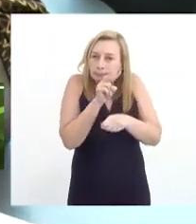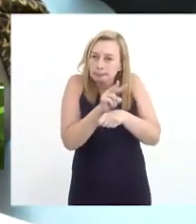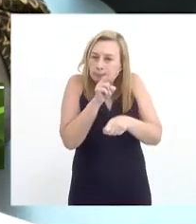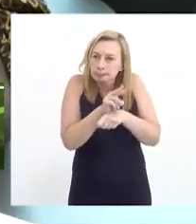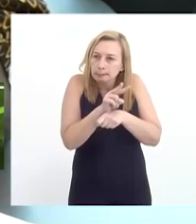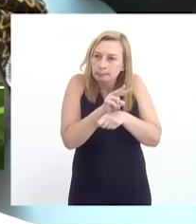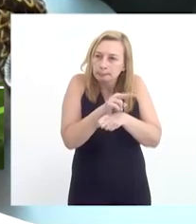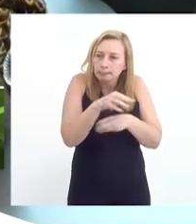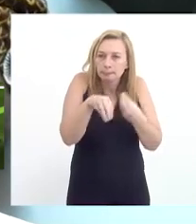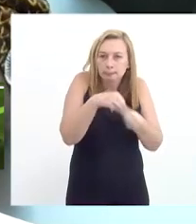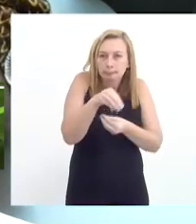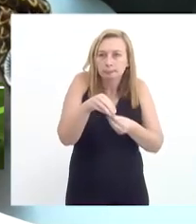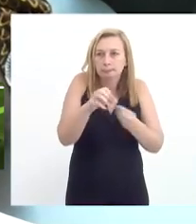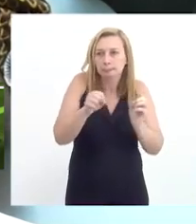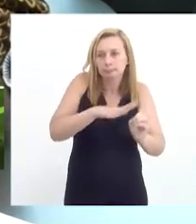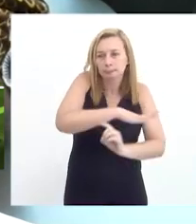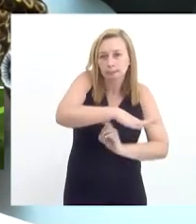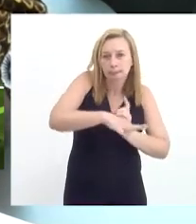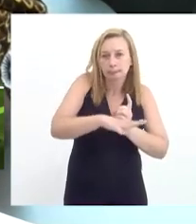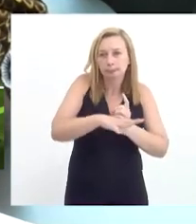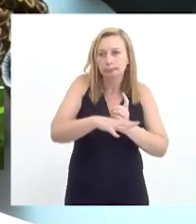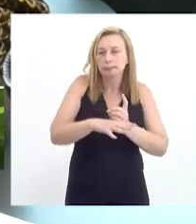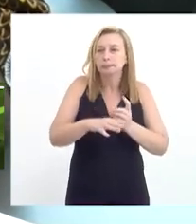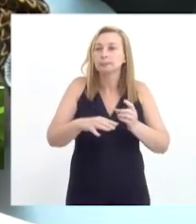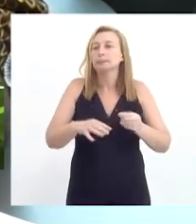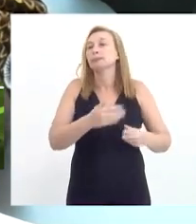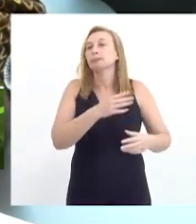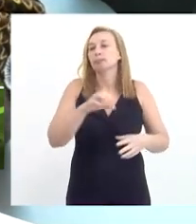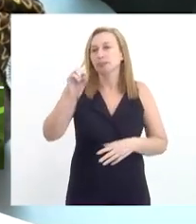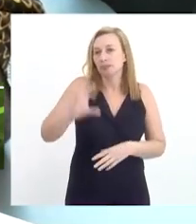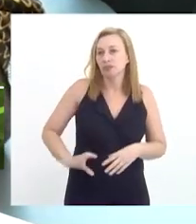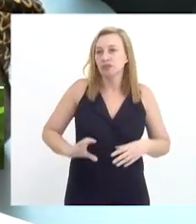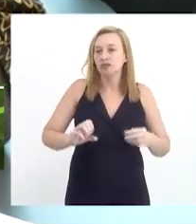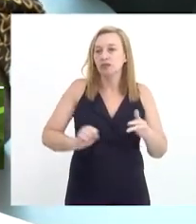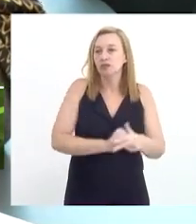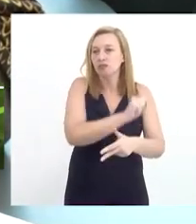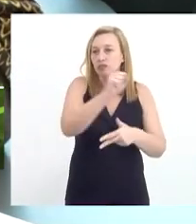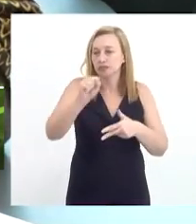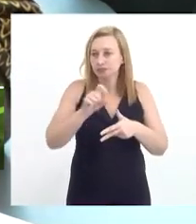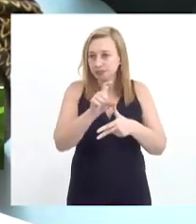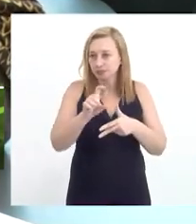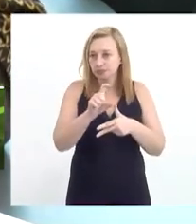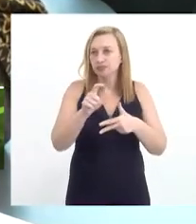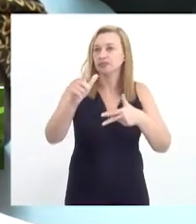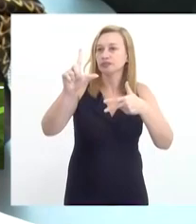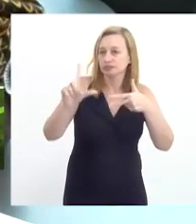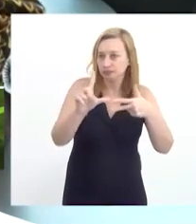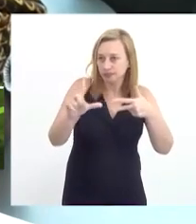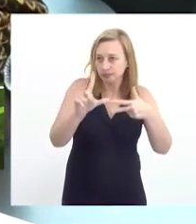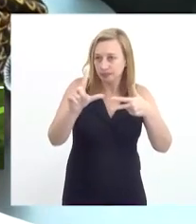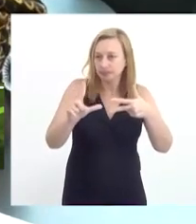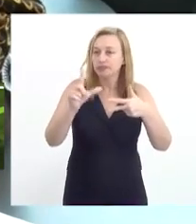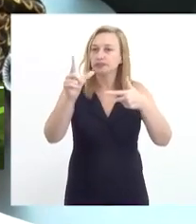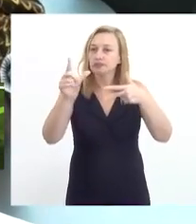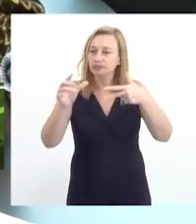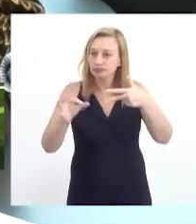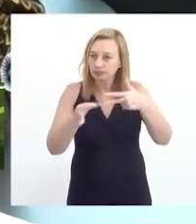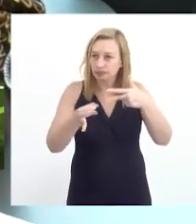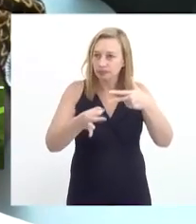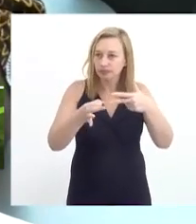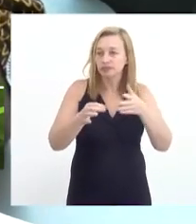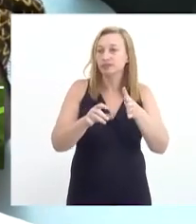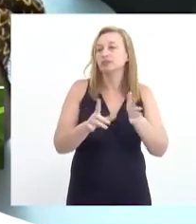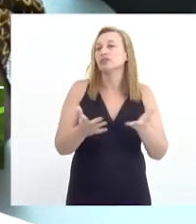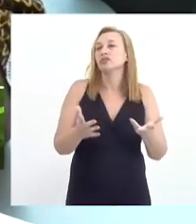Sociedade civil Poder executivo Poder legislativo E entidades Da progressão Da dívida